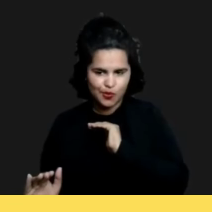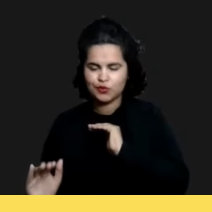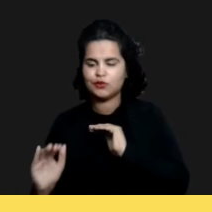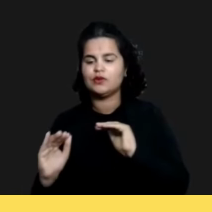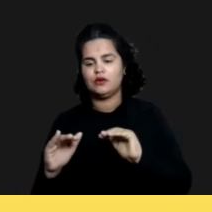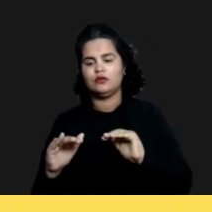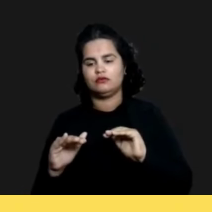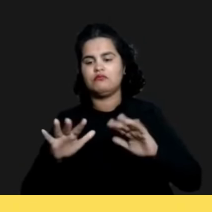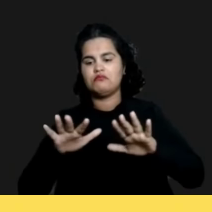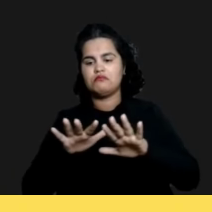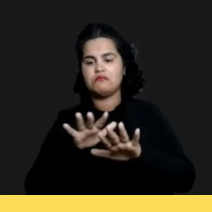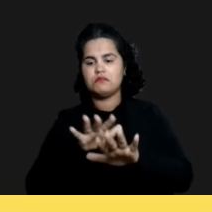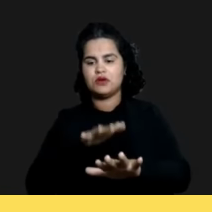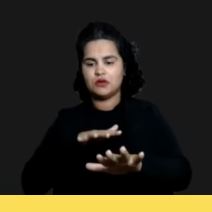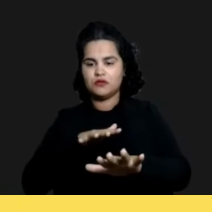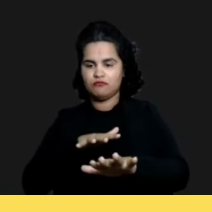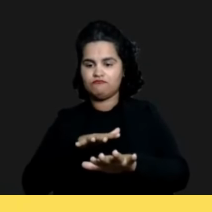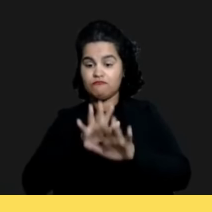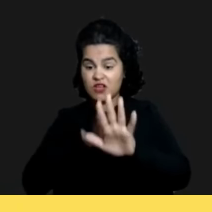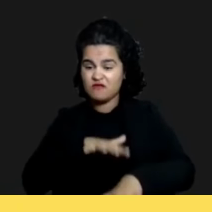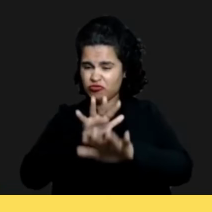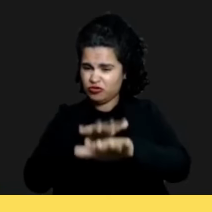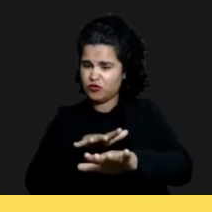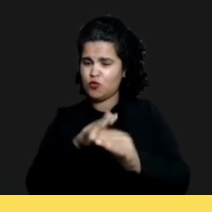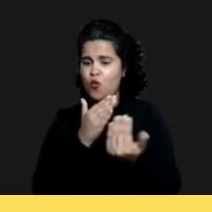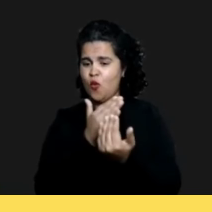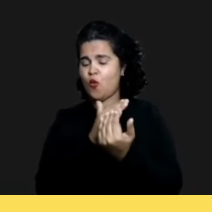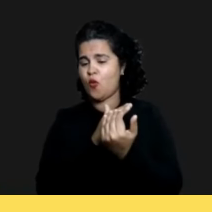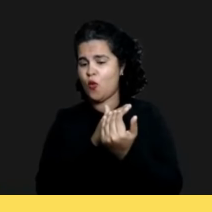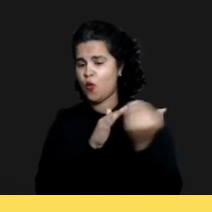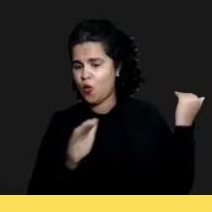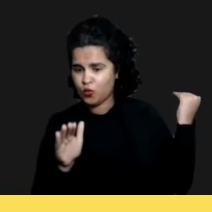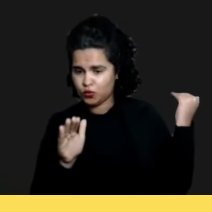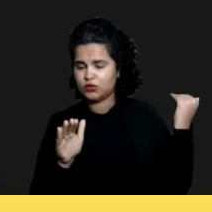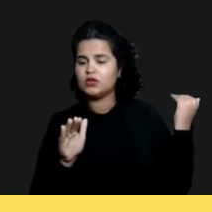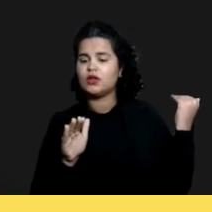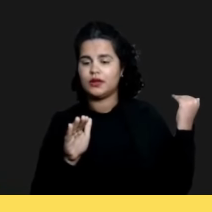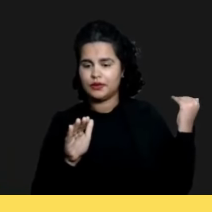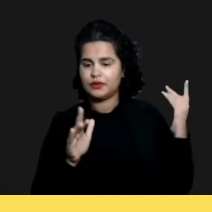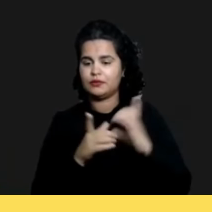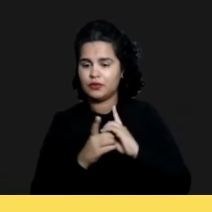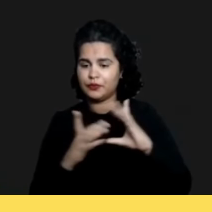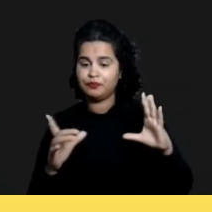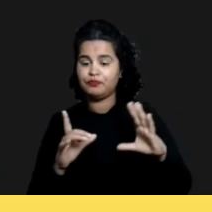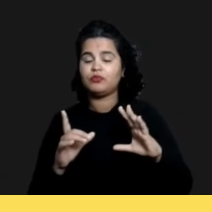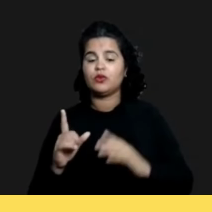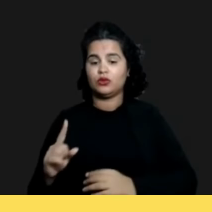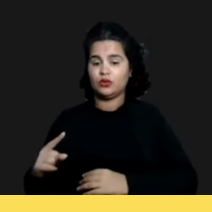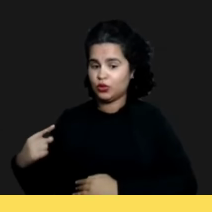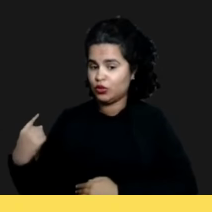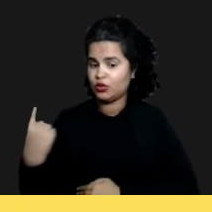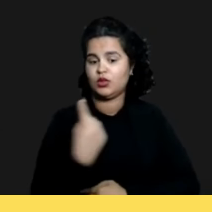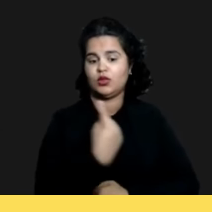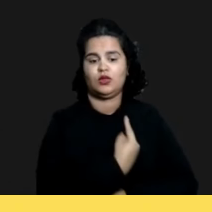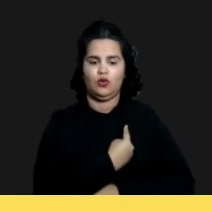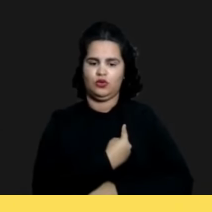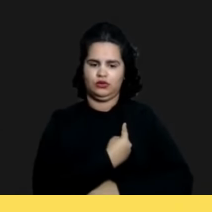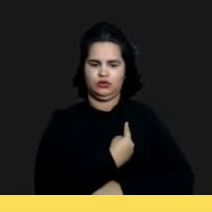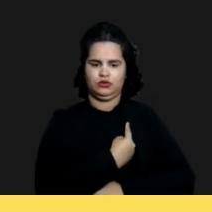manifestações antidemocráticas que nós, parlamentares legítimos eleitos pelo